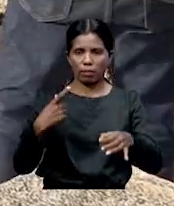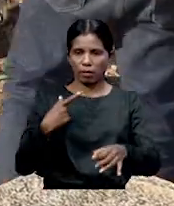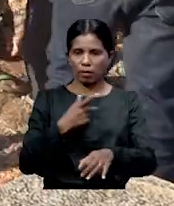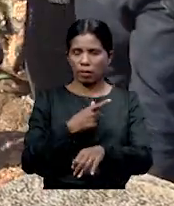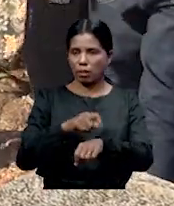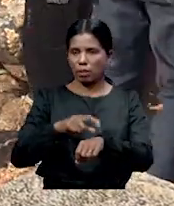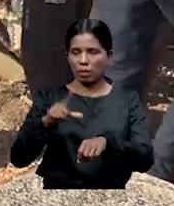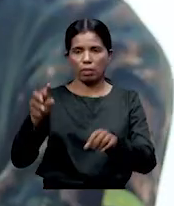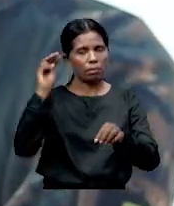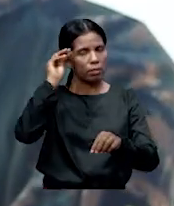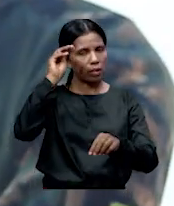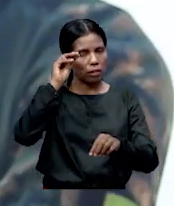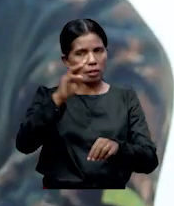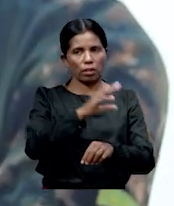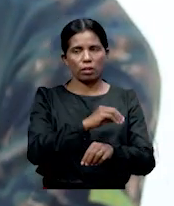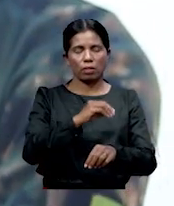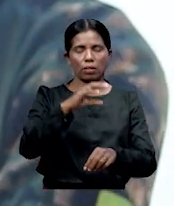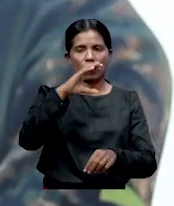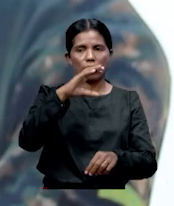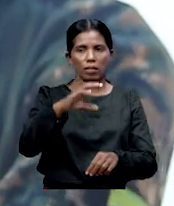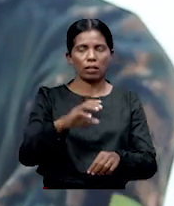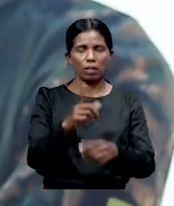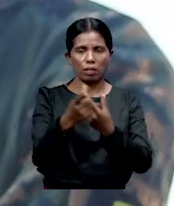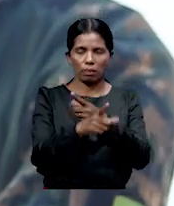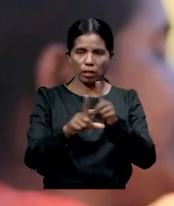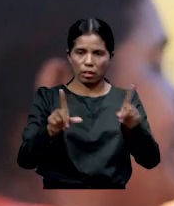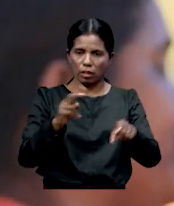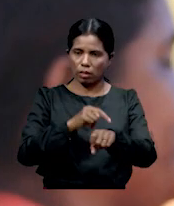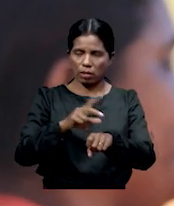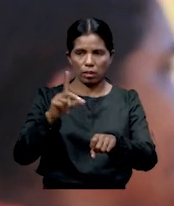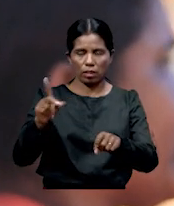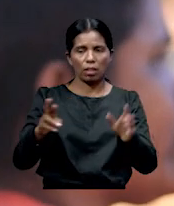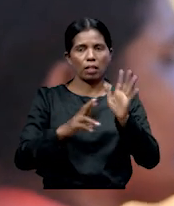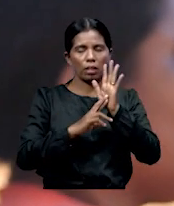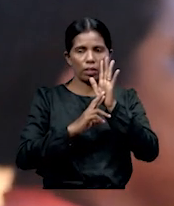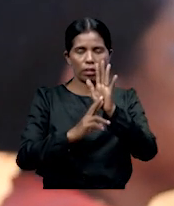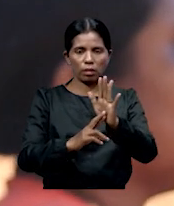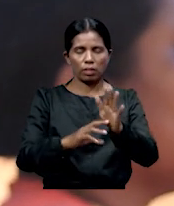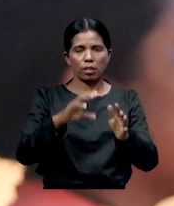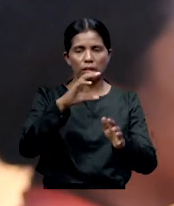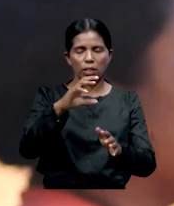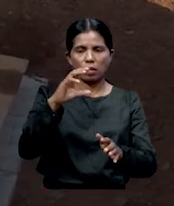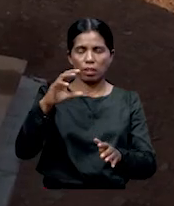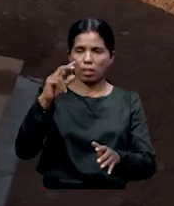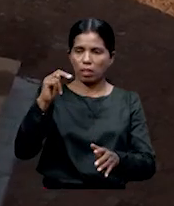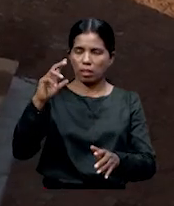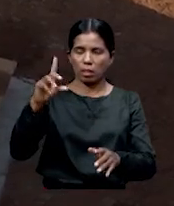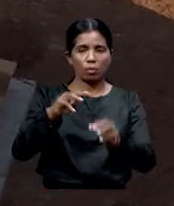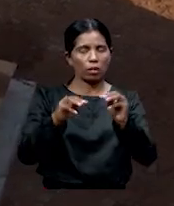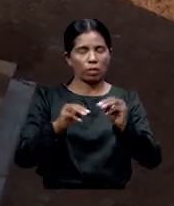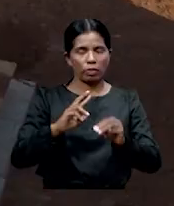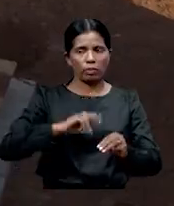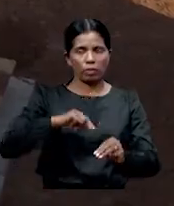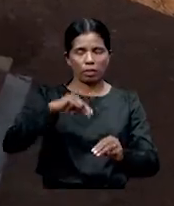Nacional, Ministério dos Antigos Combatentes da Libertação Nacional, representante CCNL Município Viqueque,